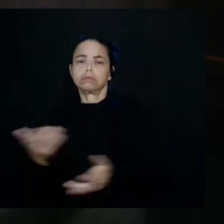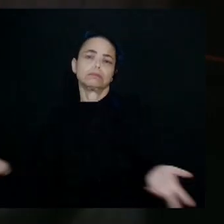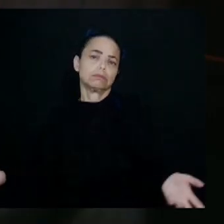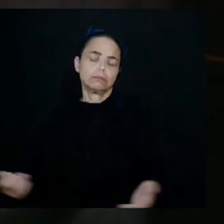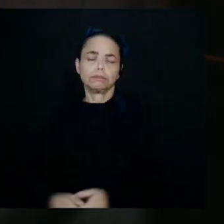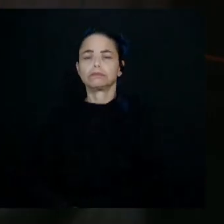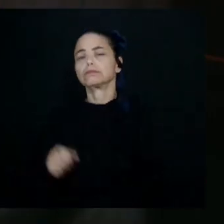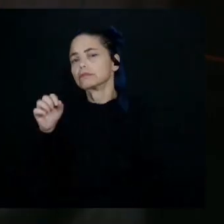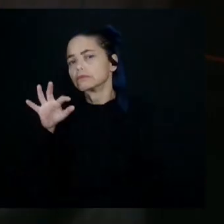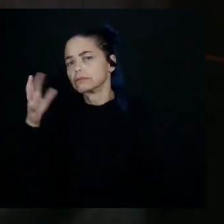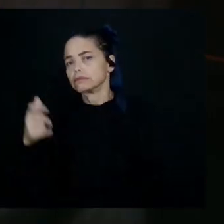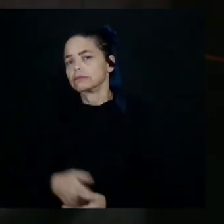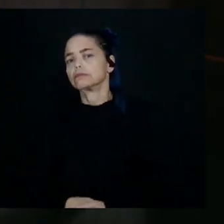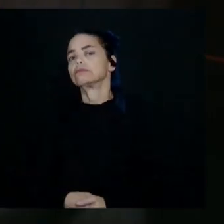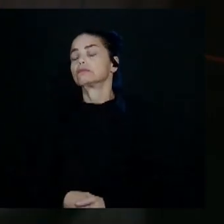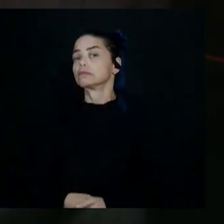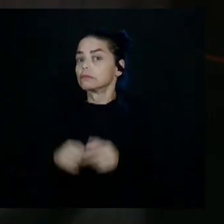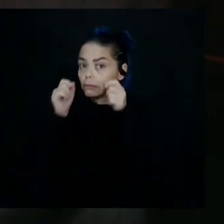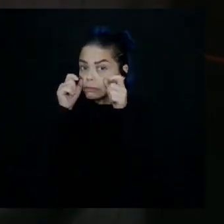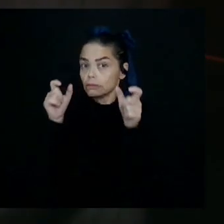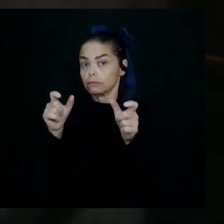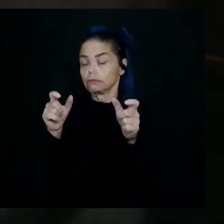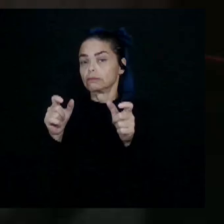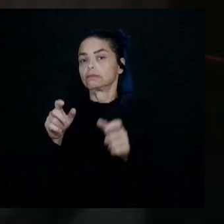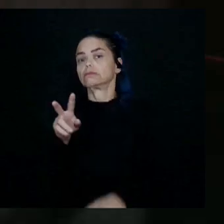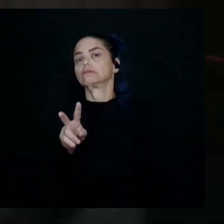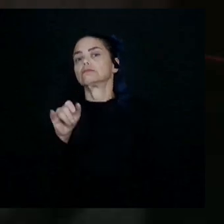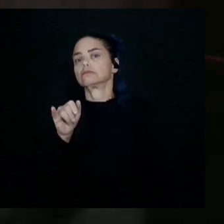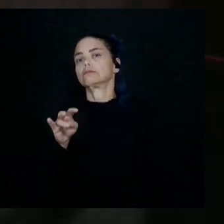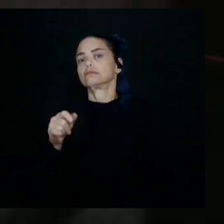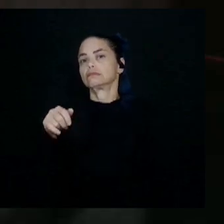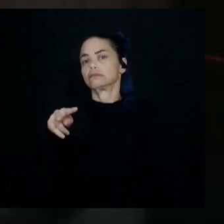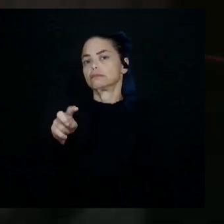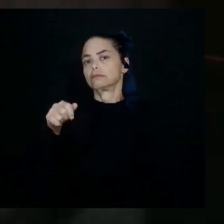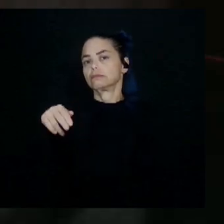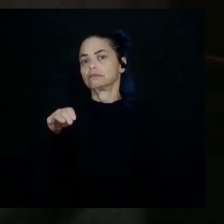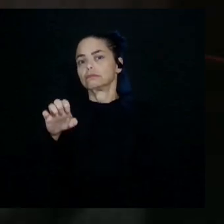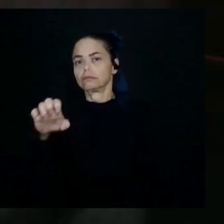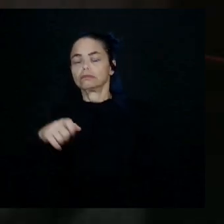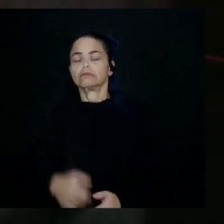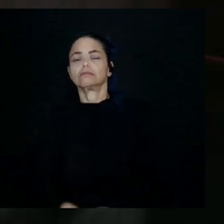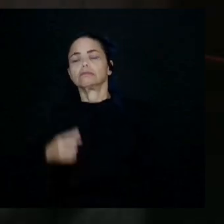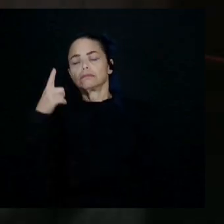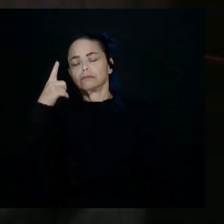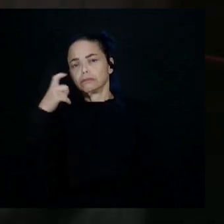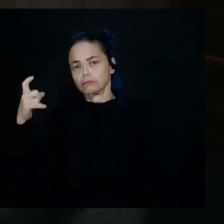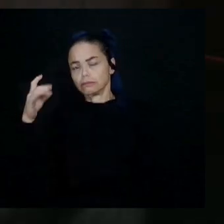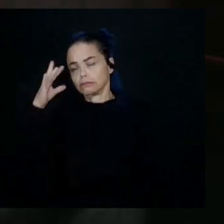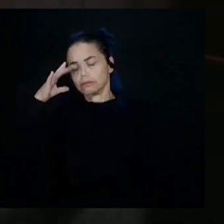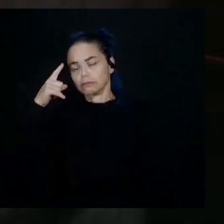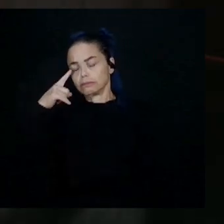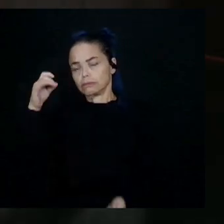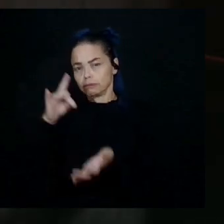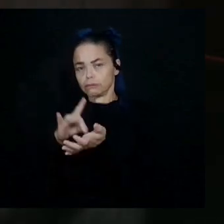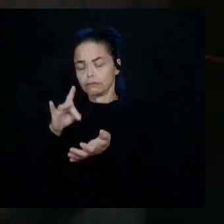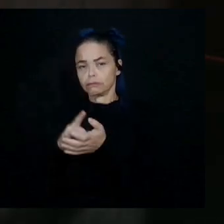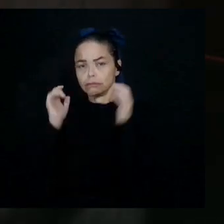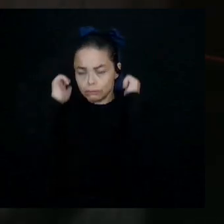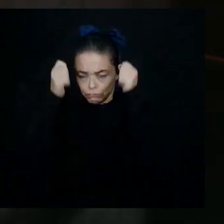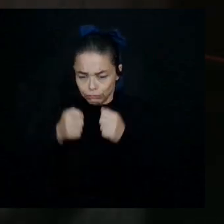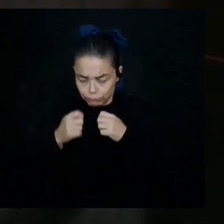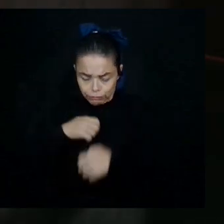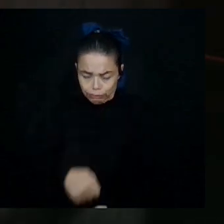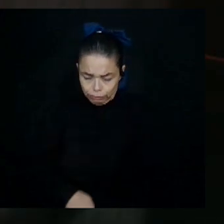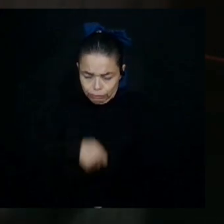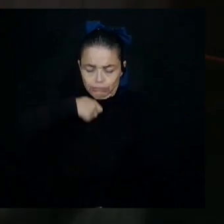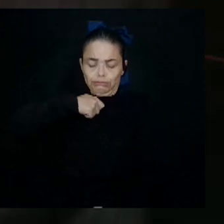pega a visão da Viviane, gente, que interessante, porque quando você falou do moletom e do capuz, a gente já fez um programa aqui